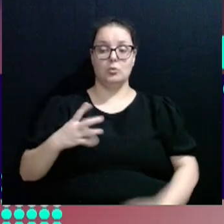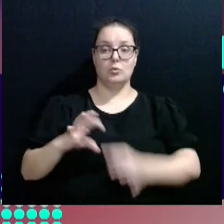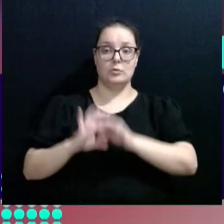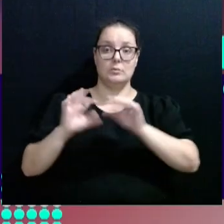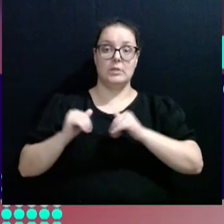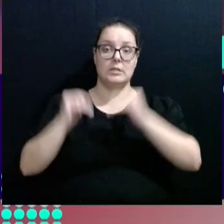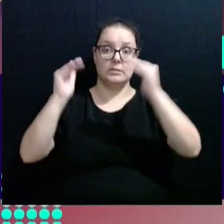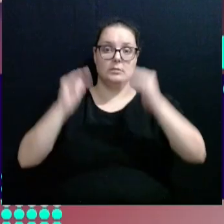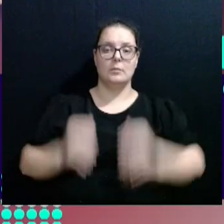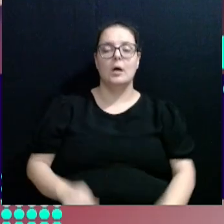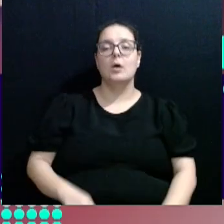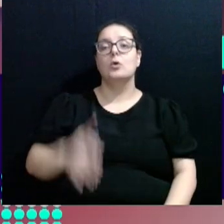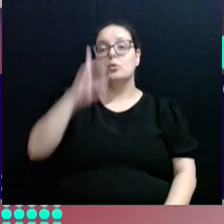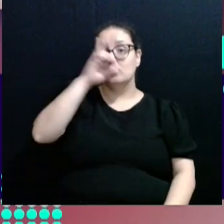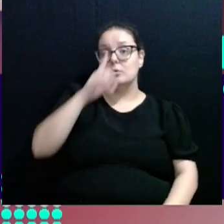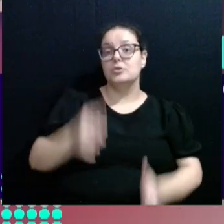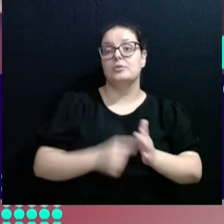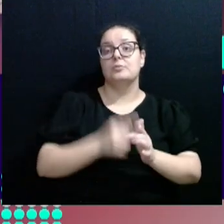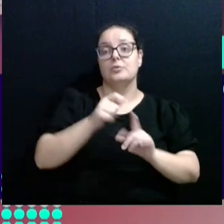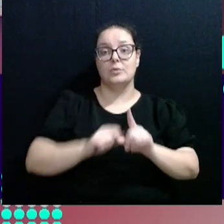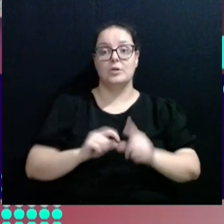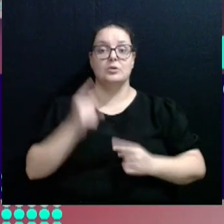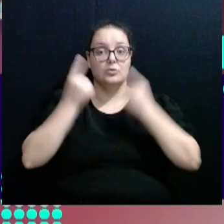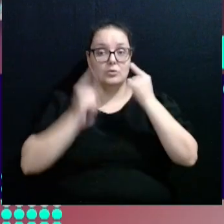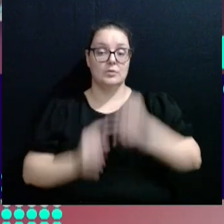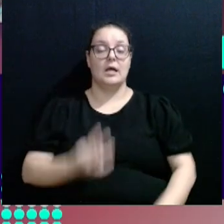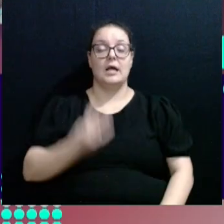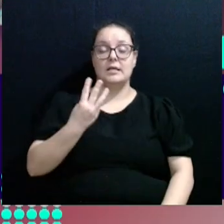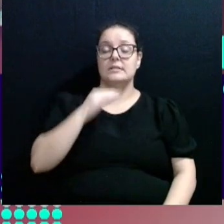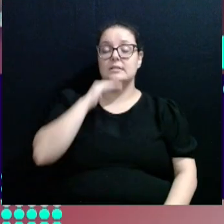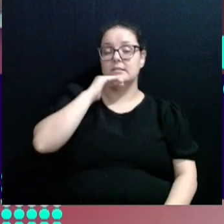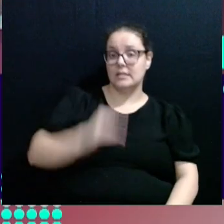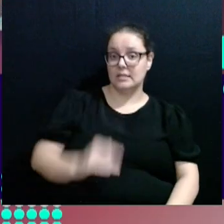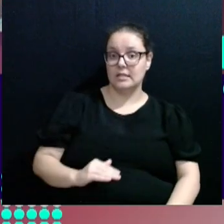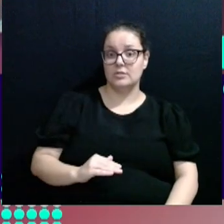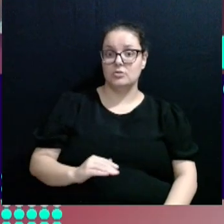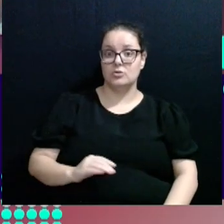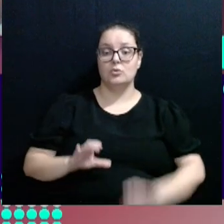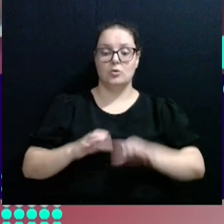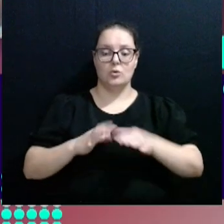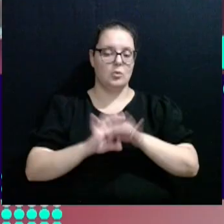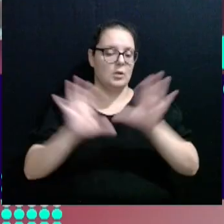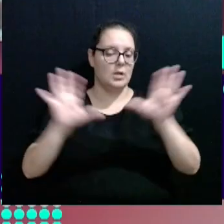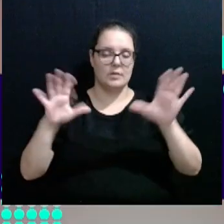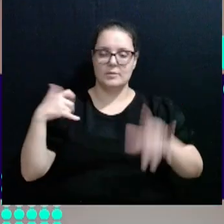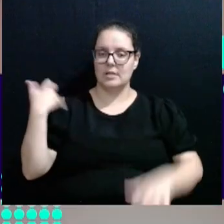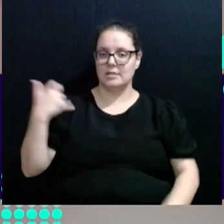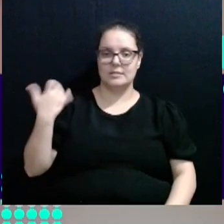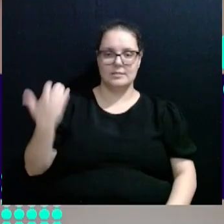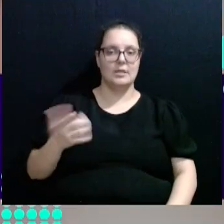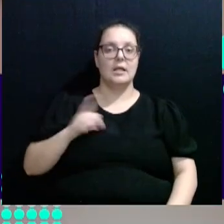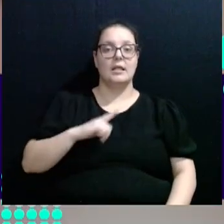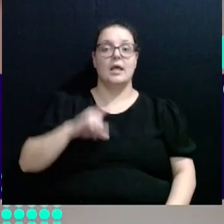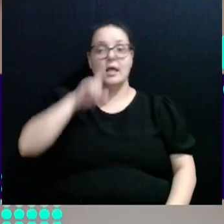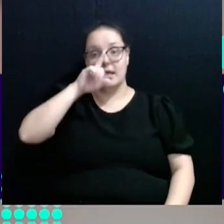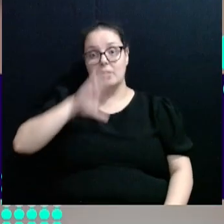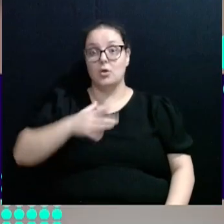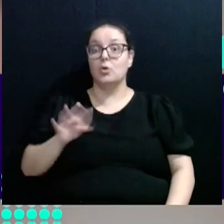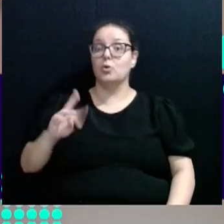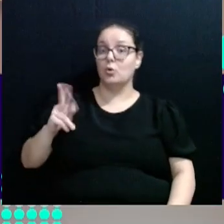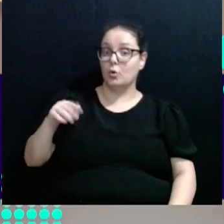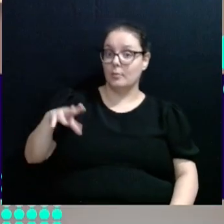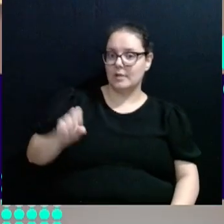de fevereiro, às 15h, com classificação livre, tem As Aventuras de Thomas. A peça O Alto